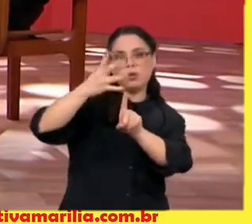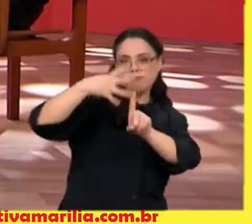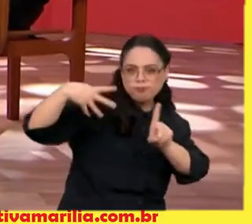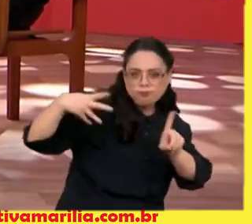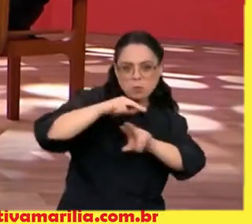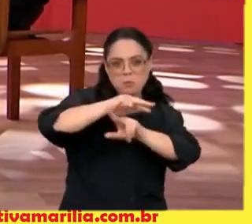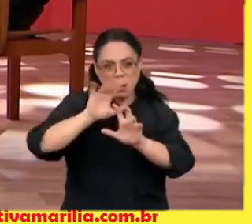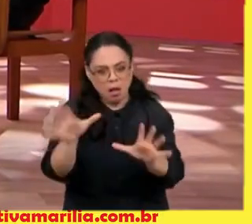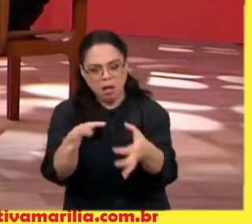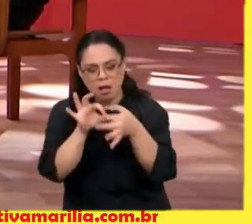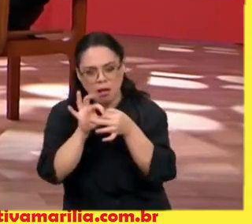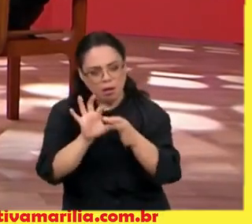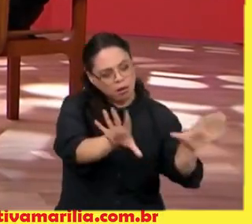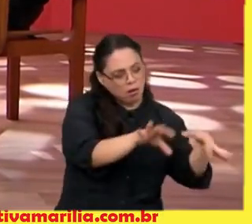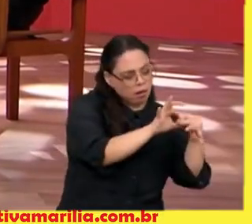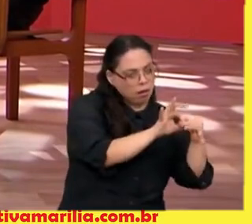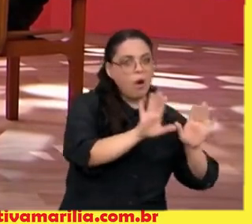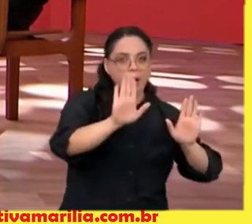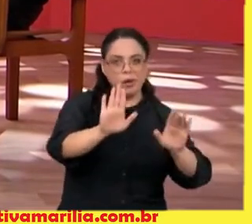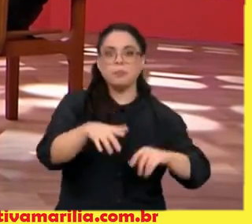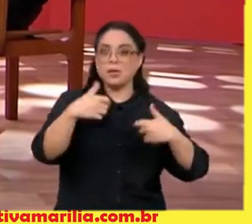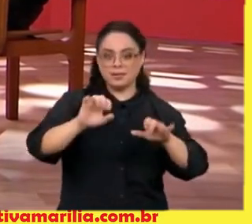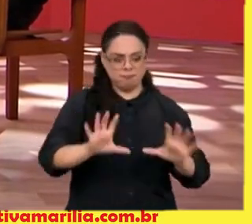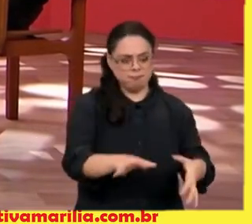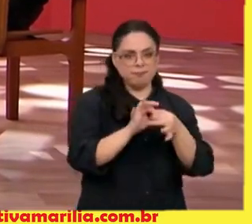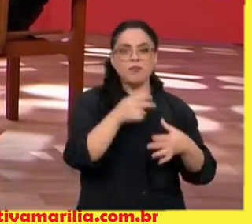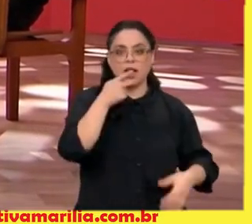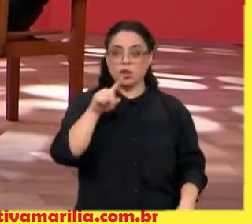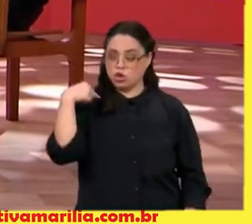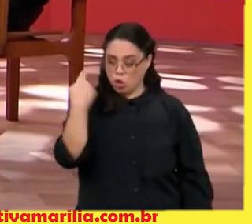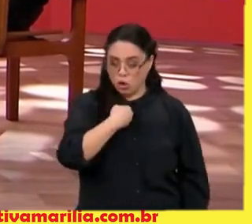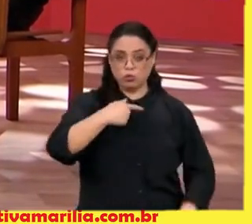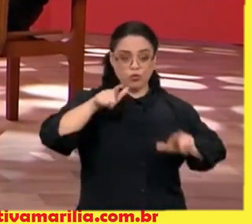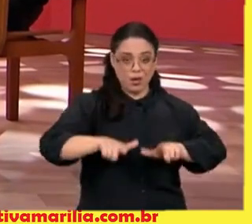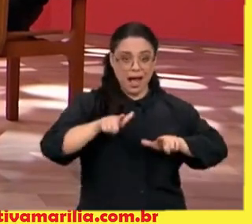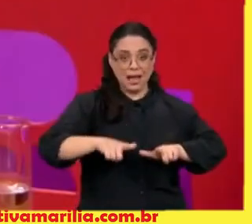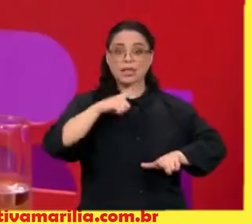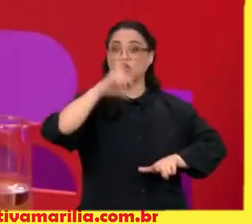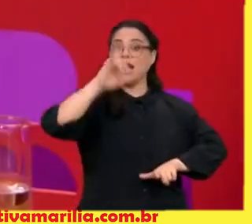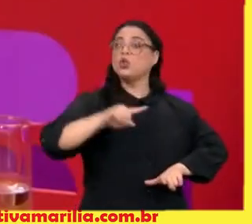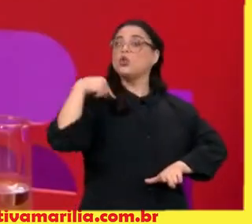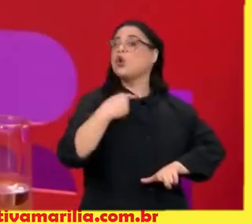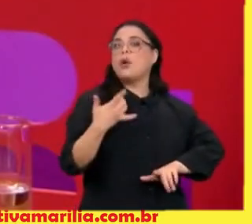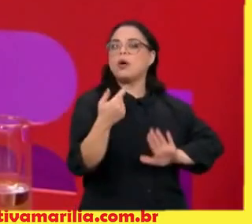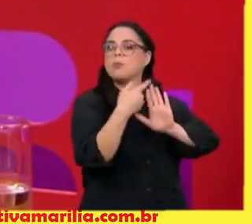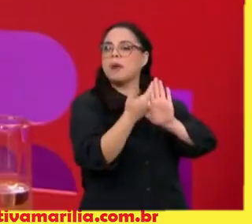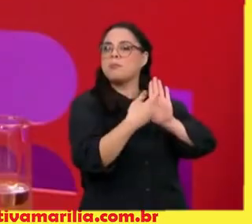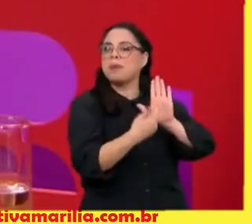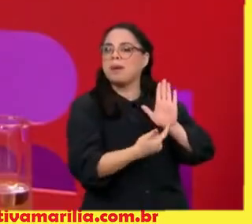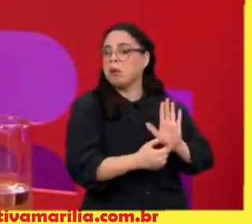unir, possam dizer, olha, nós somos isso e nós queremos um lugar sendo isso. O ruim é quando o movimento